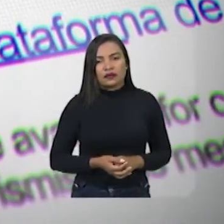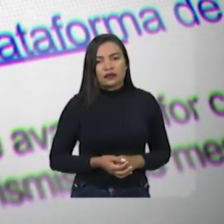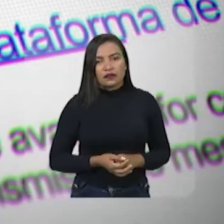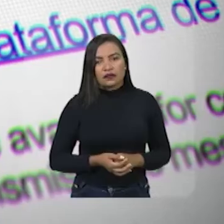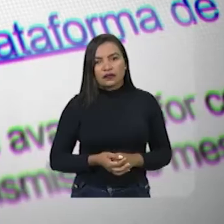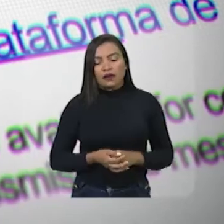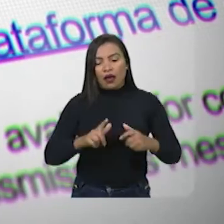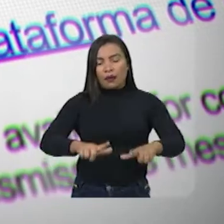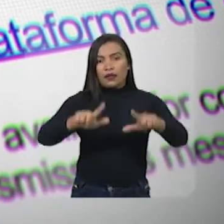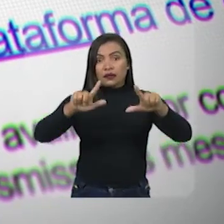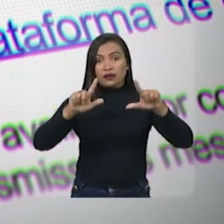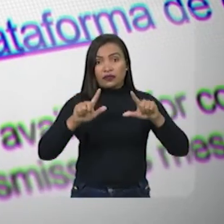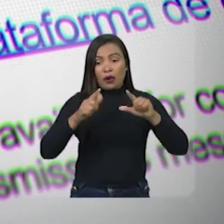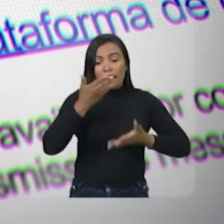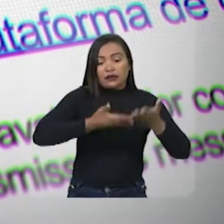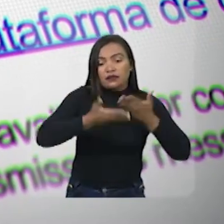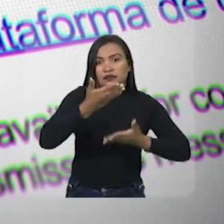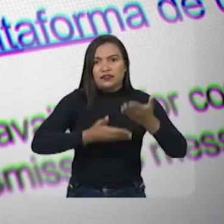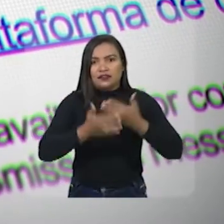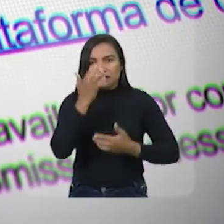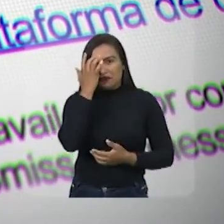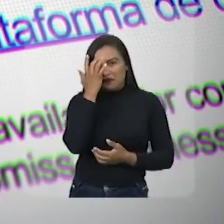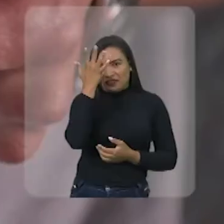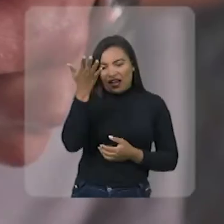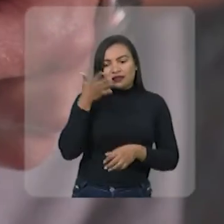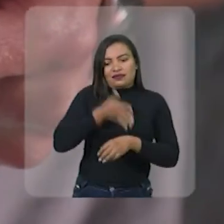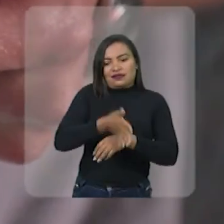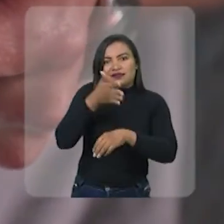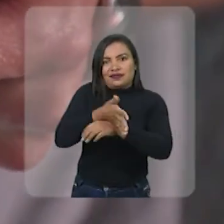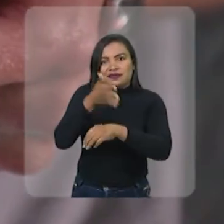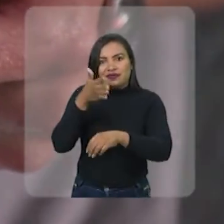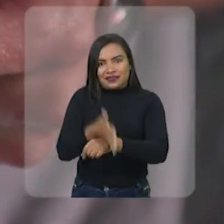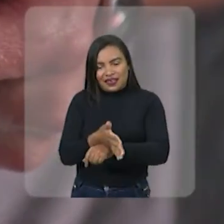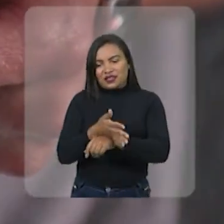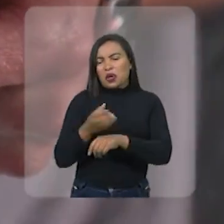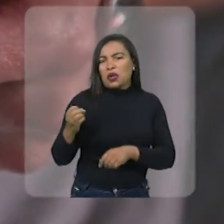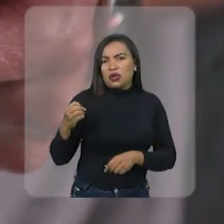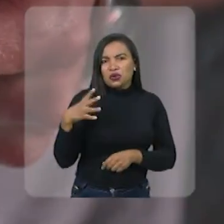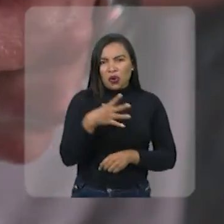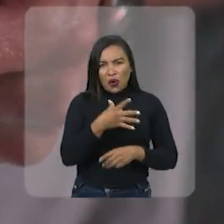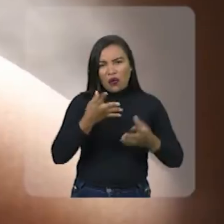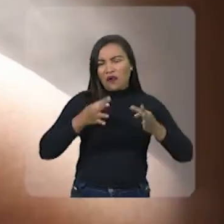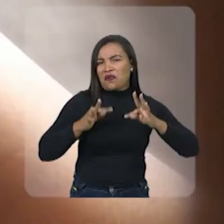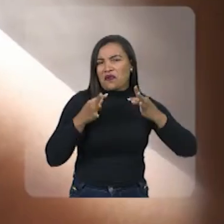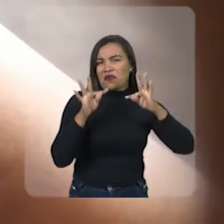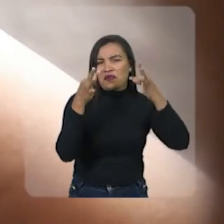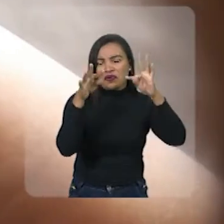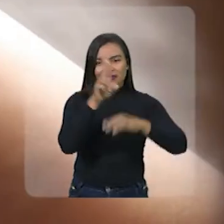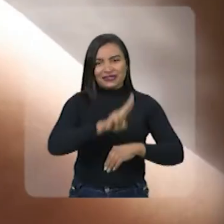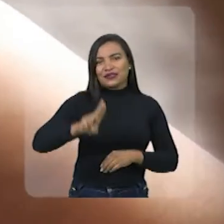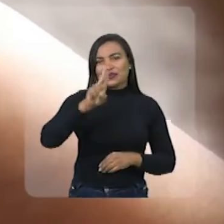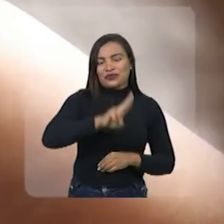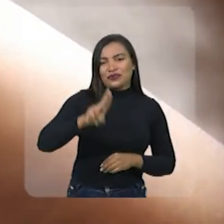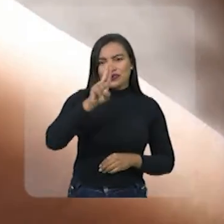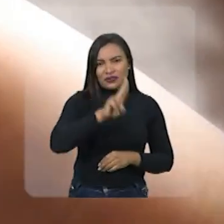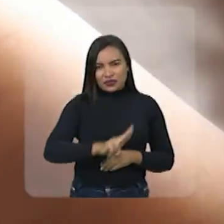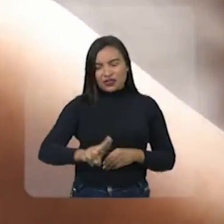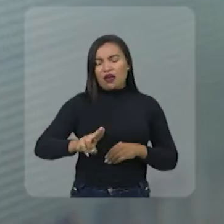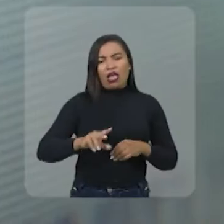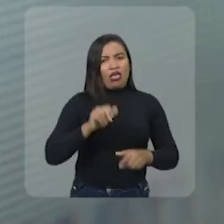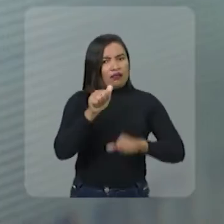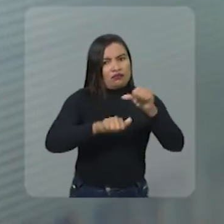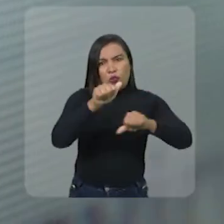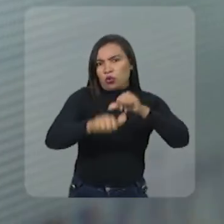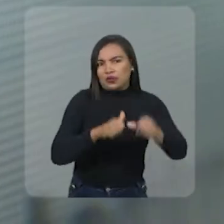Uma plataforma interativa e de fácil acesso, inovadora no uso das tecnologias e atualizada